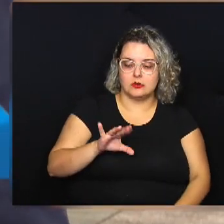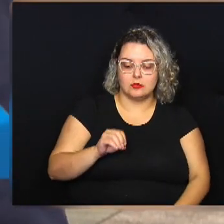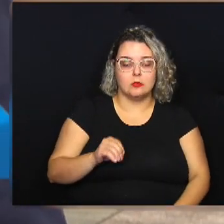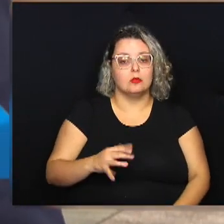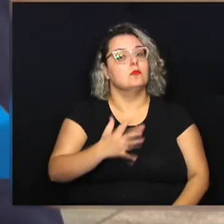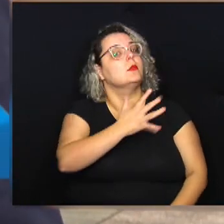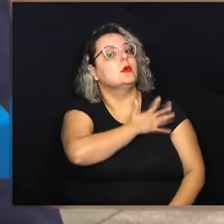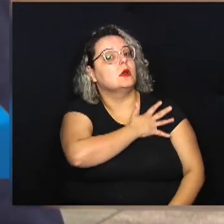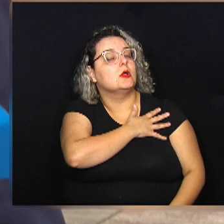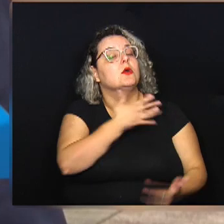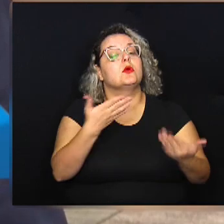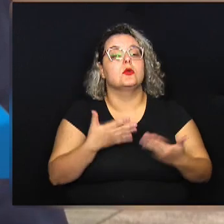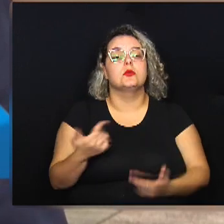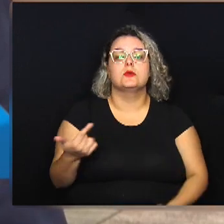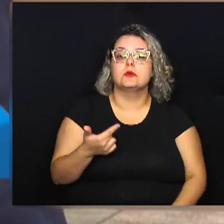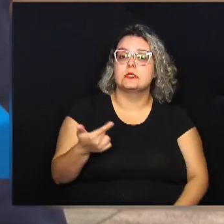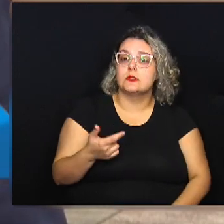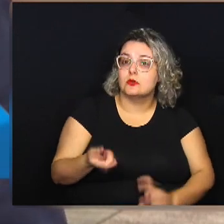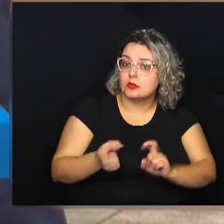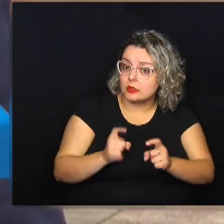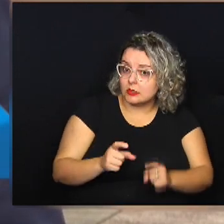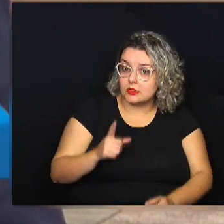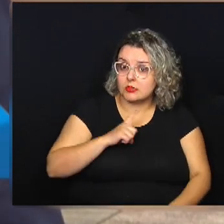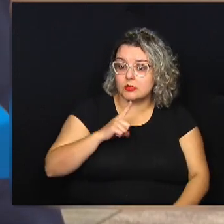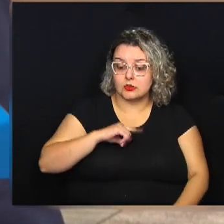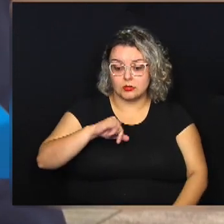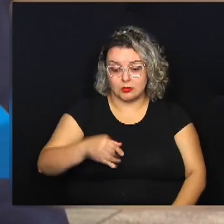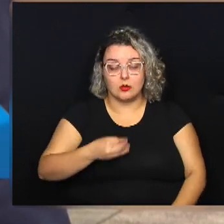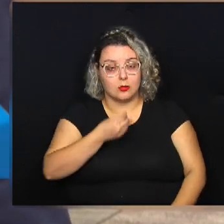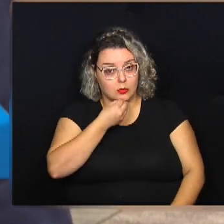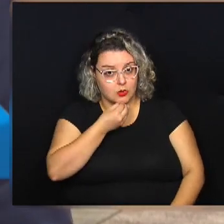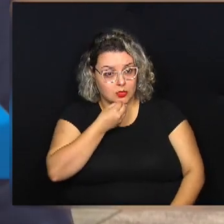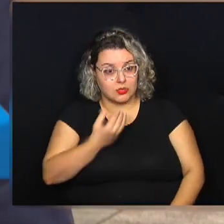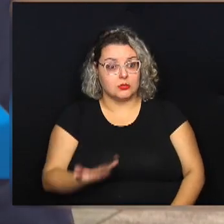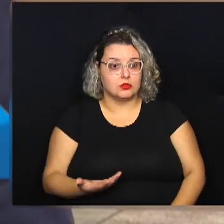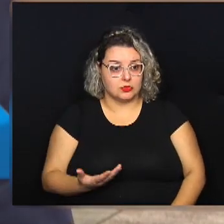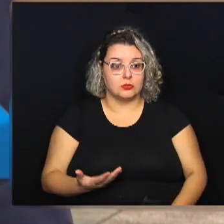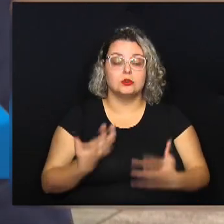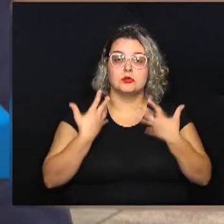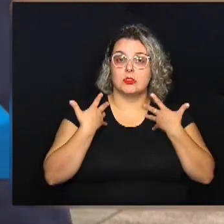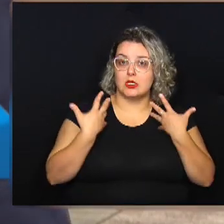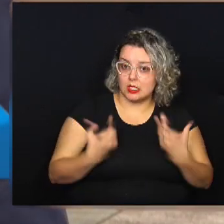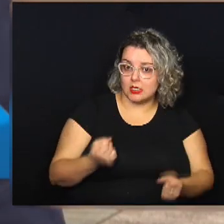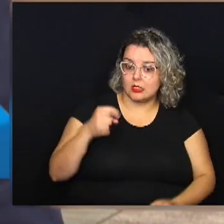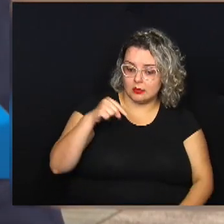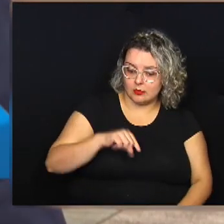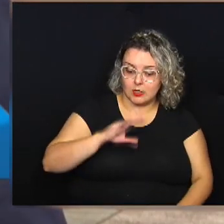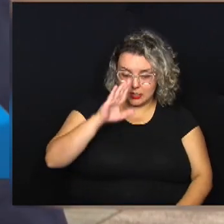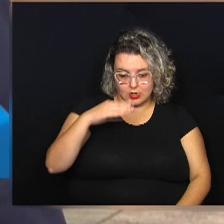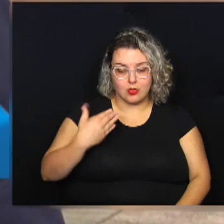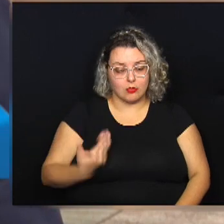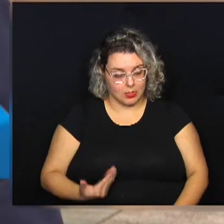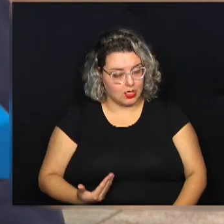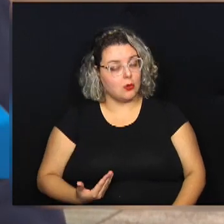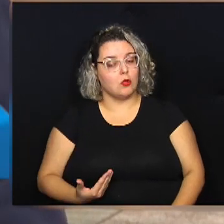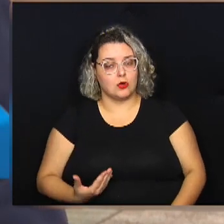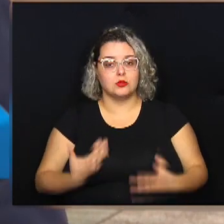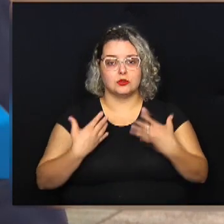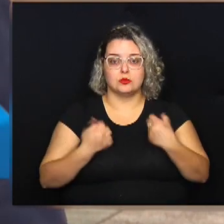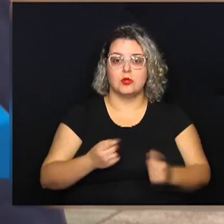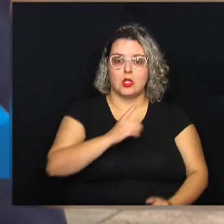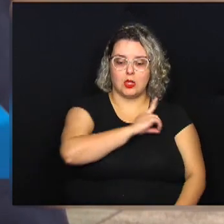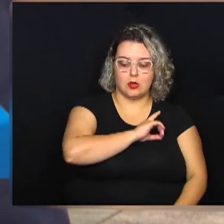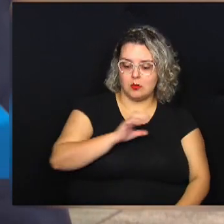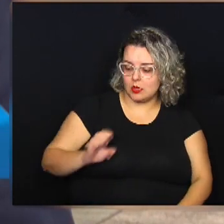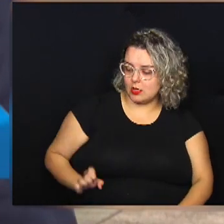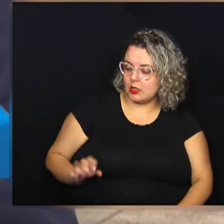nossa segunda reunião, eu tive a oportunidade de estar recebendo aqui, a honra de estar recebendo aqui o deputado estadual